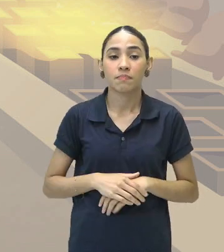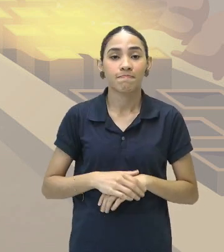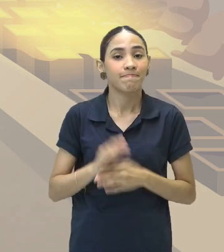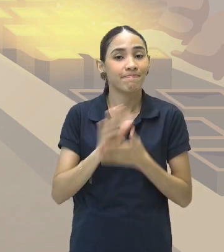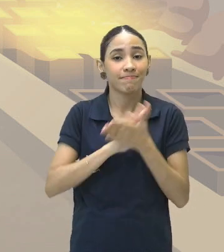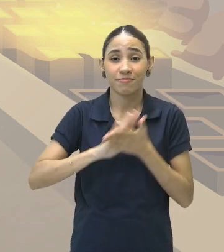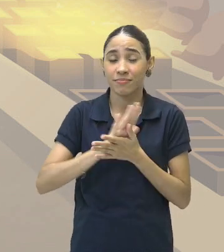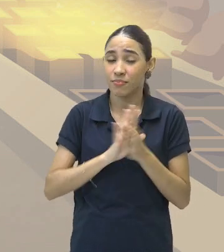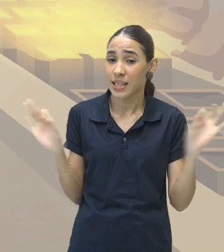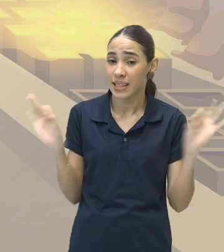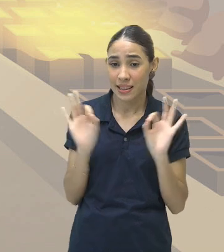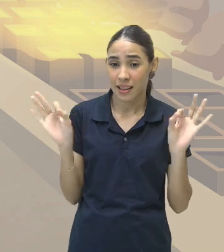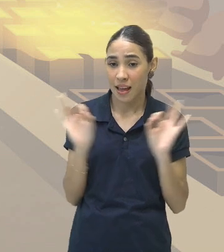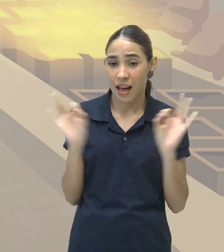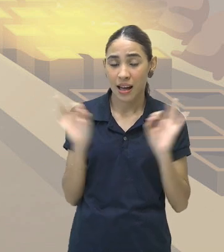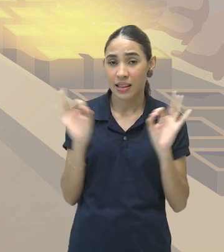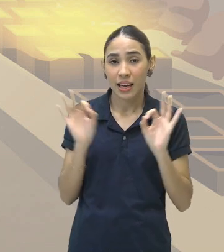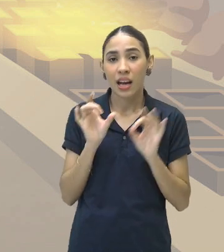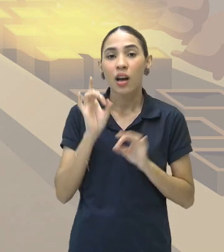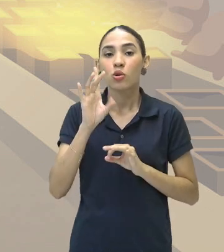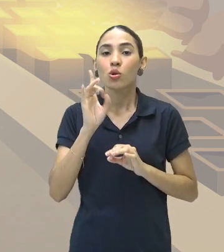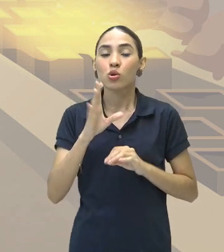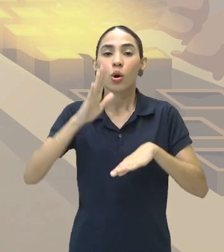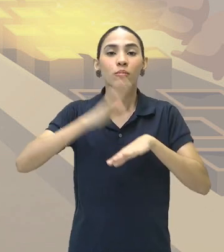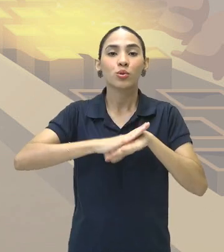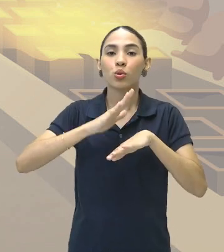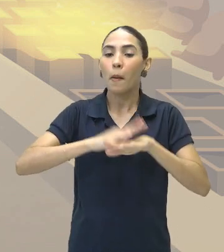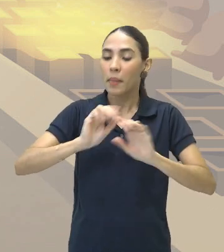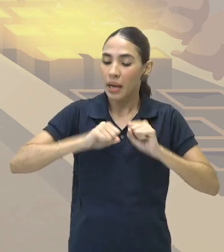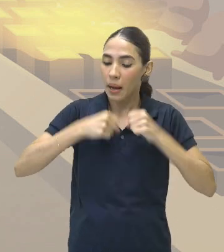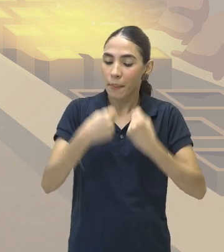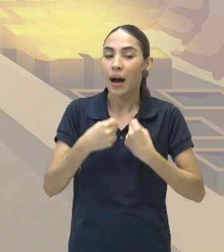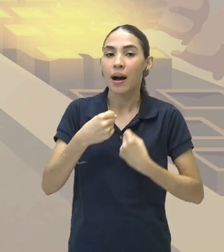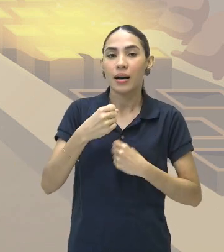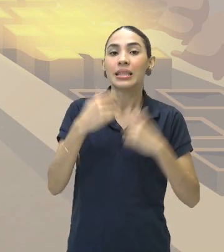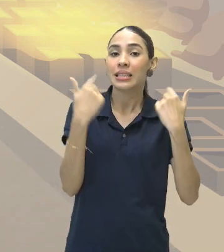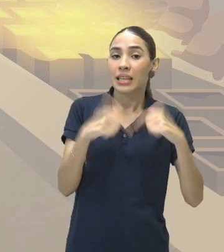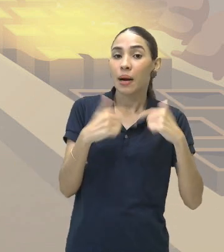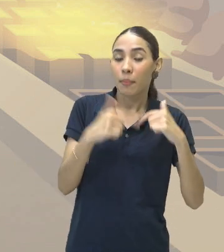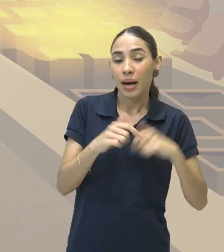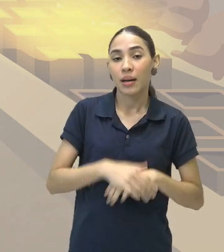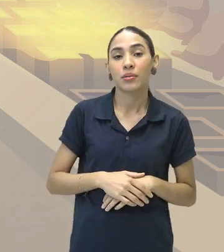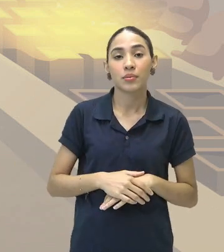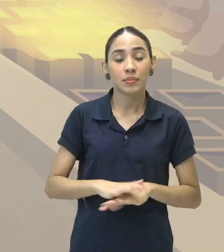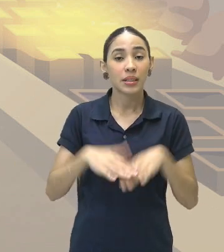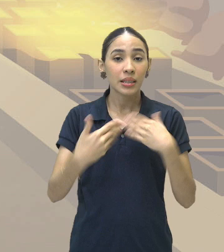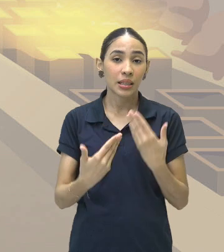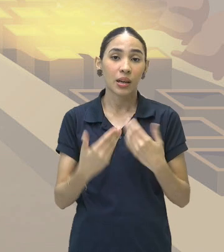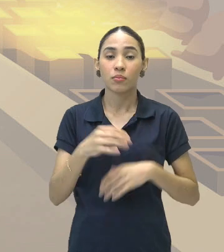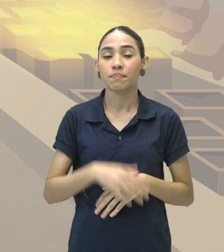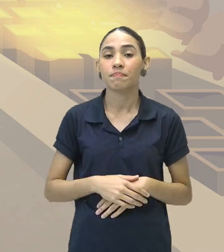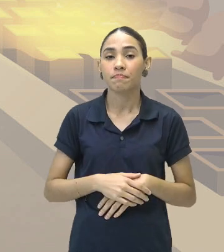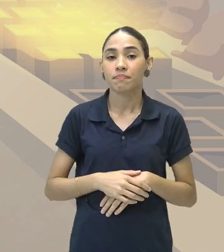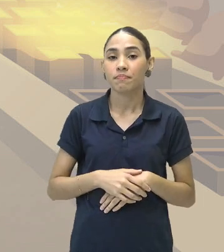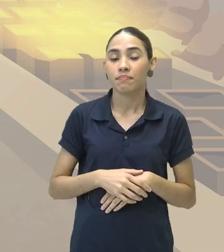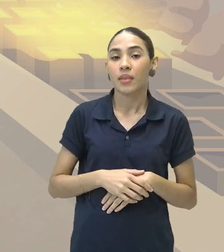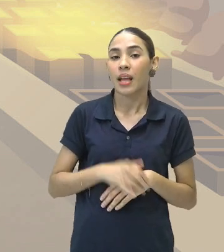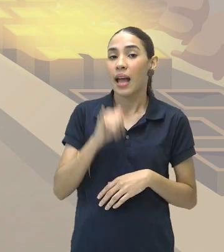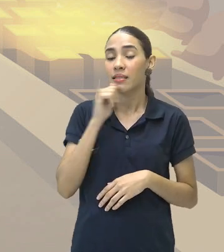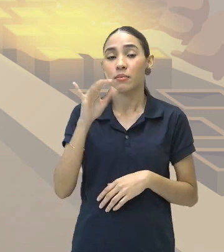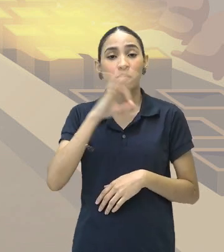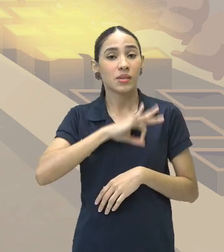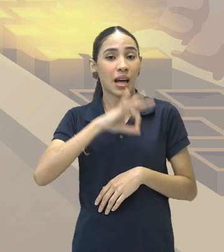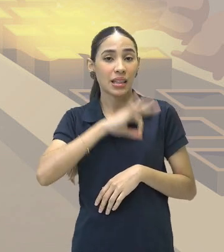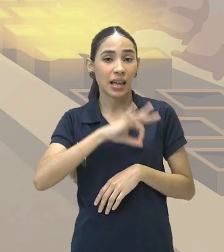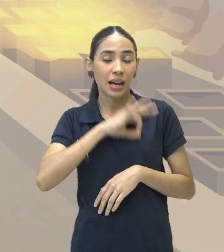possui nada além da sua força de trabalho. Então, ele vai trocar a sua força de trabalho por um